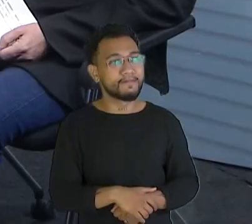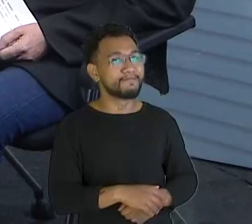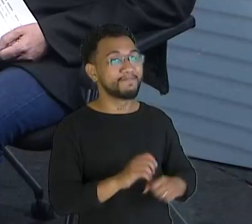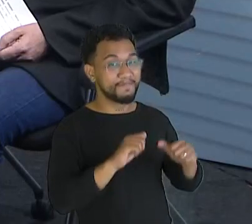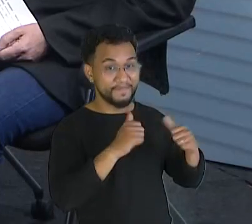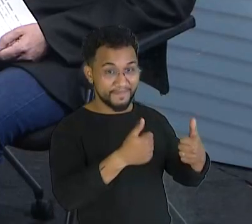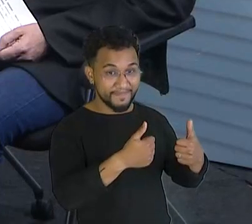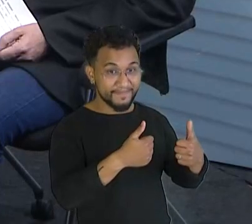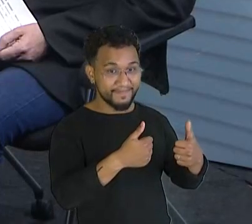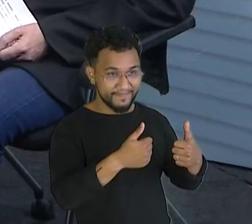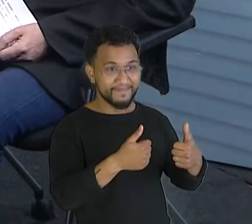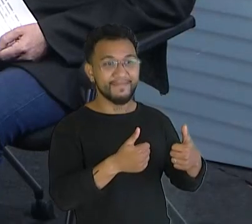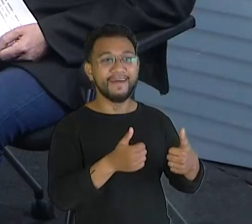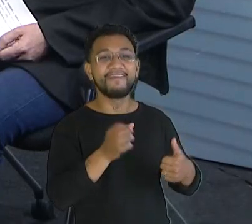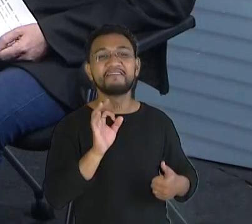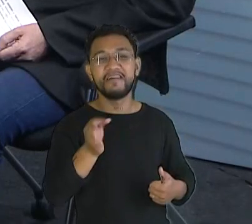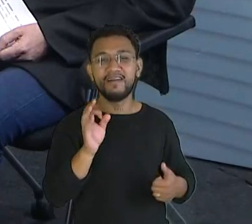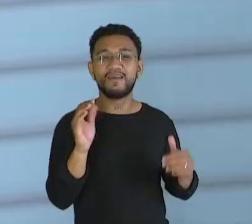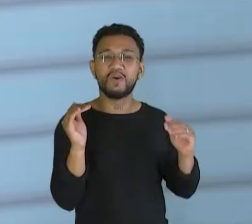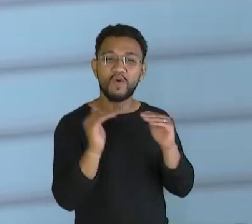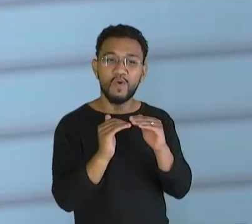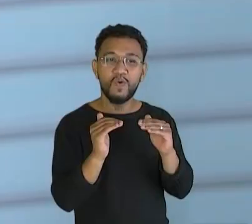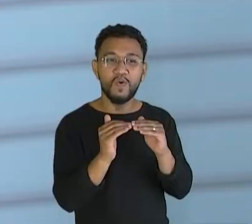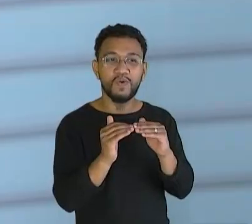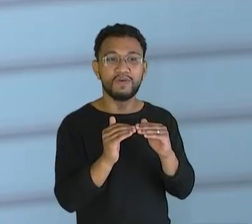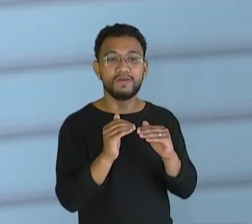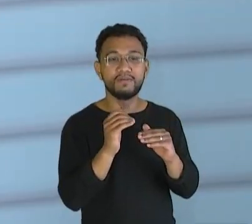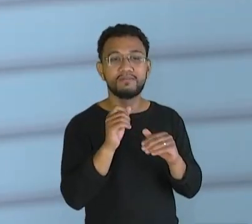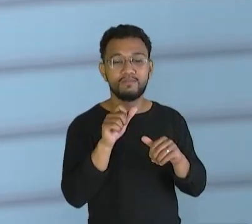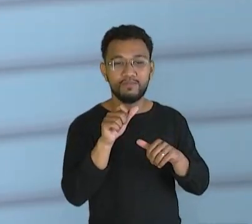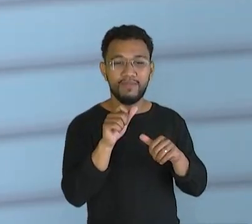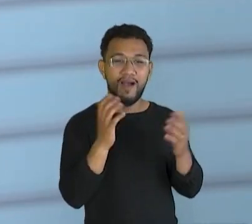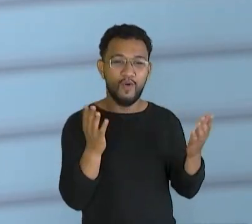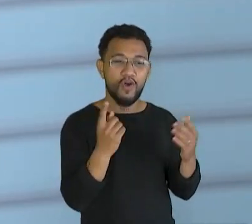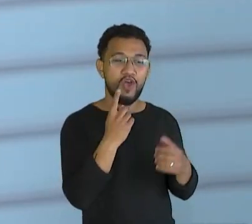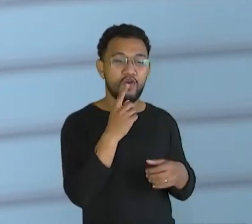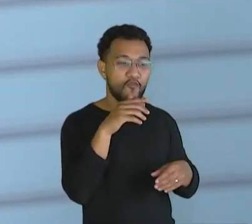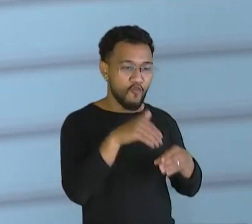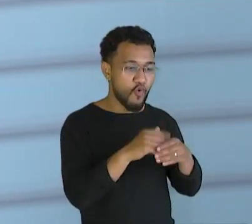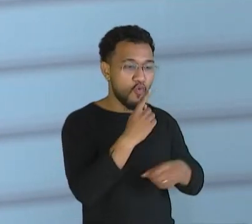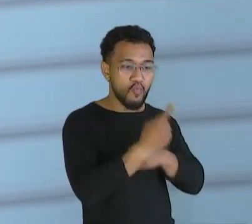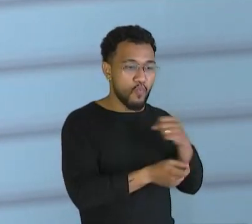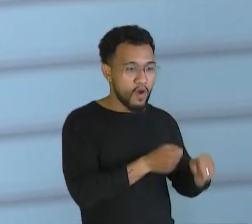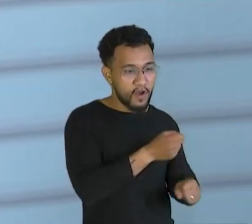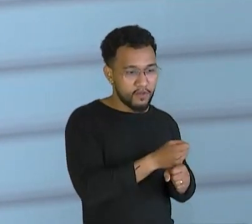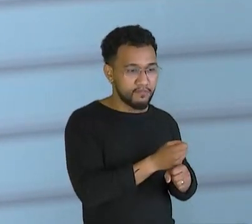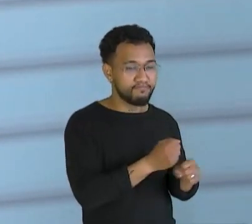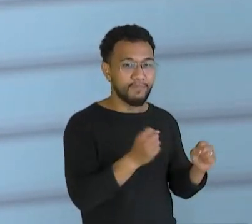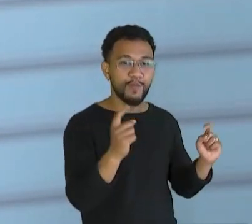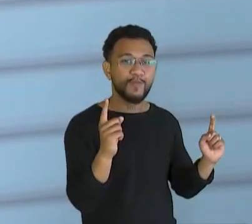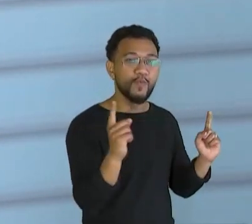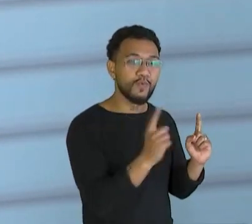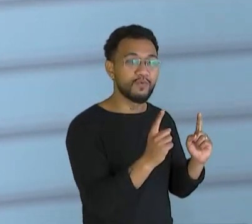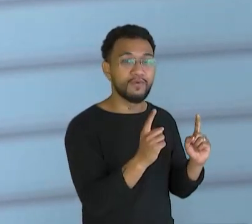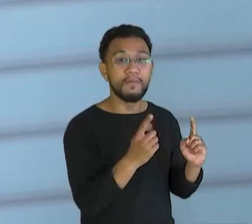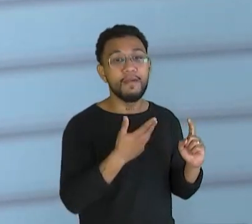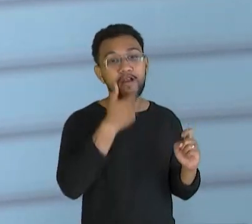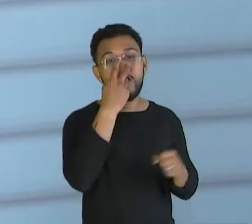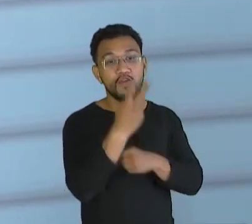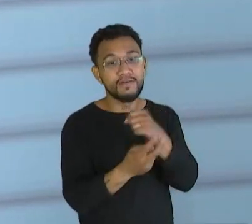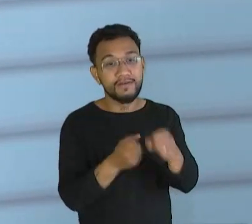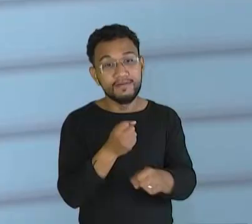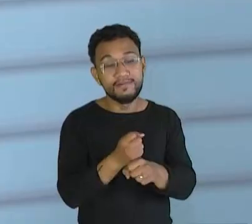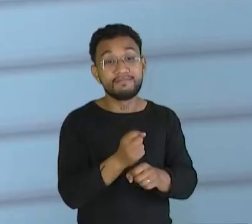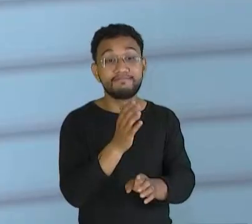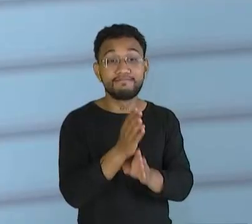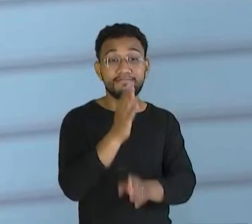bom. Com certeza. Eu acho interessante que a gente mude para 2 anos, porque acaba acontecendo muitos